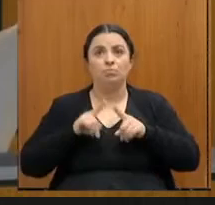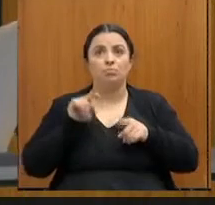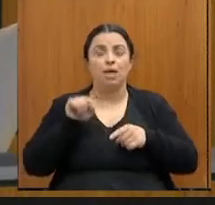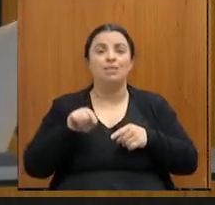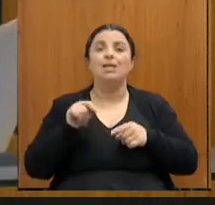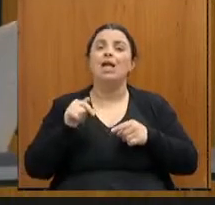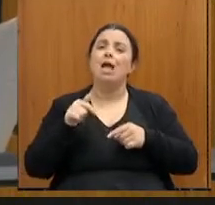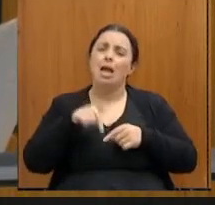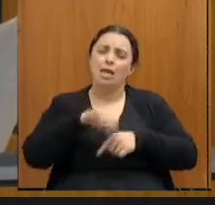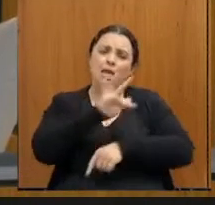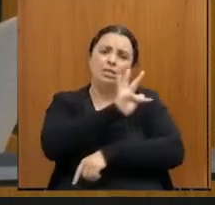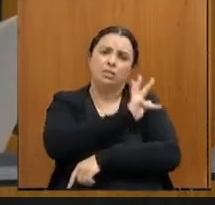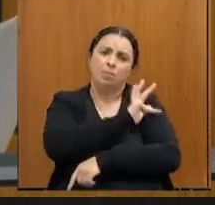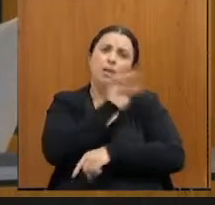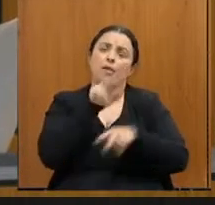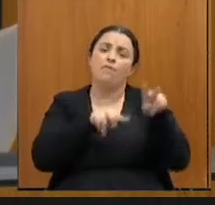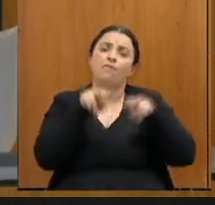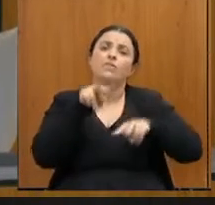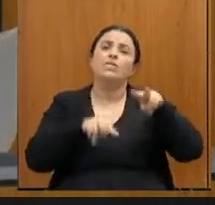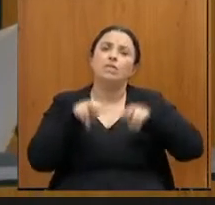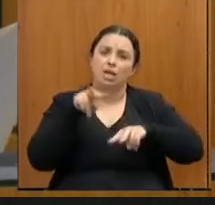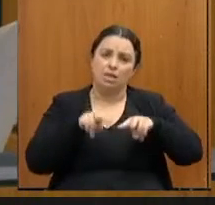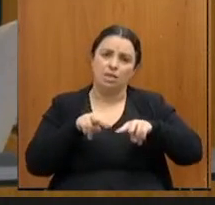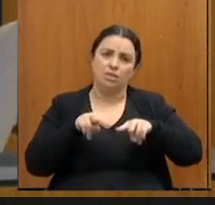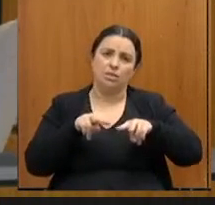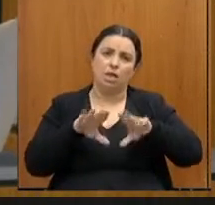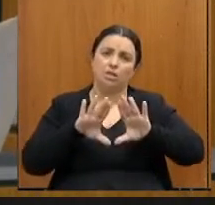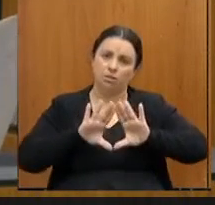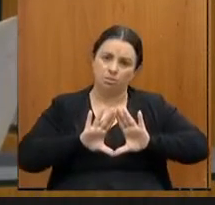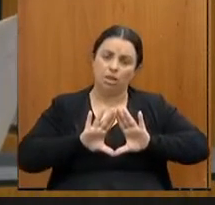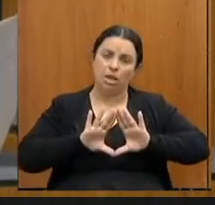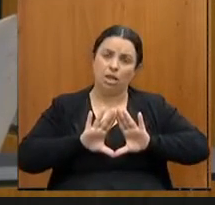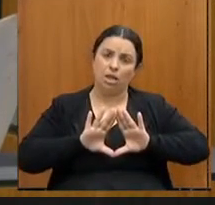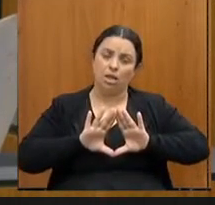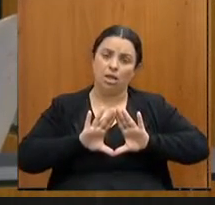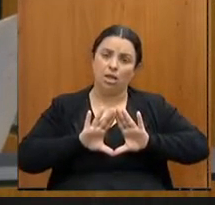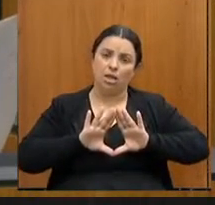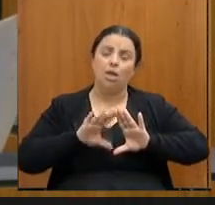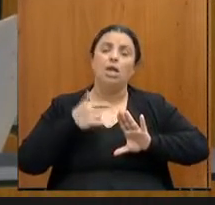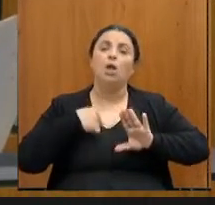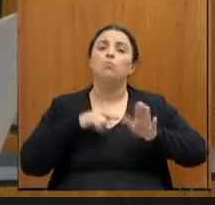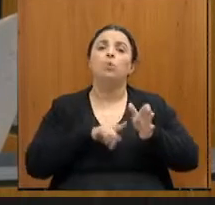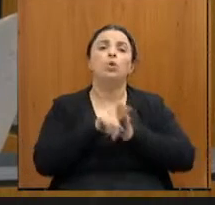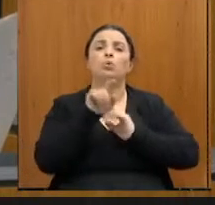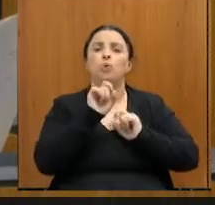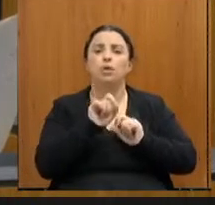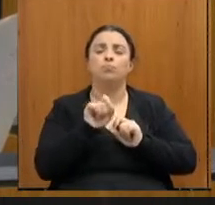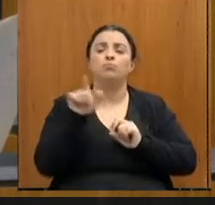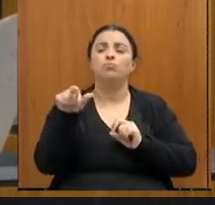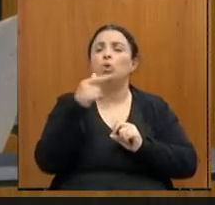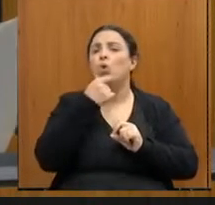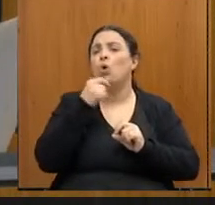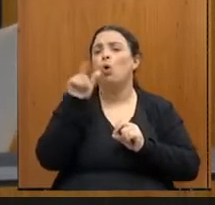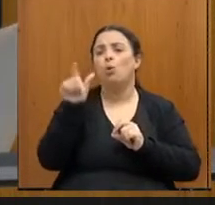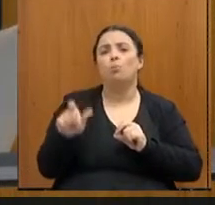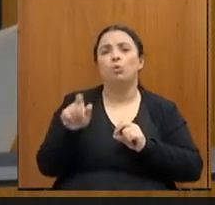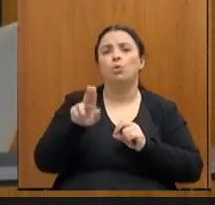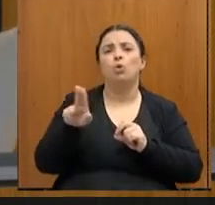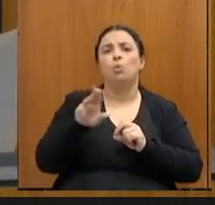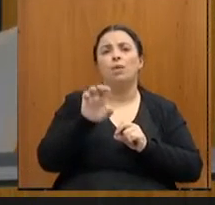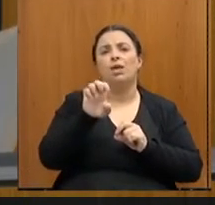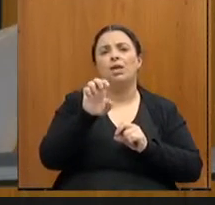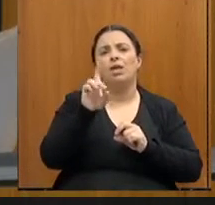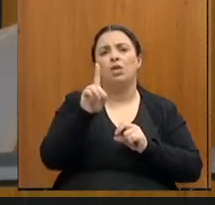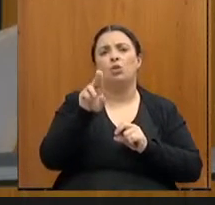a assembleia fiscaliza e portanto a minha pergunta Presidente é o seguinte Eduardo Soares ele é